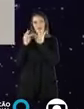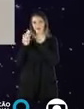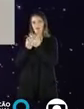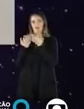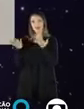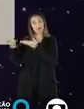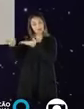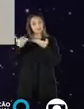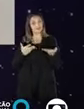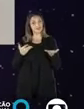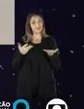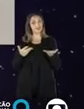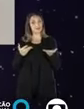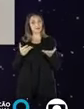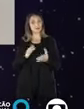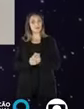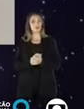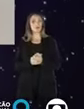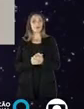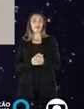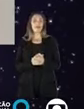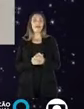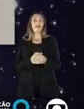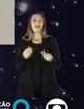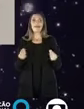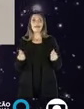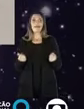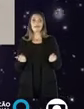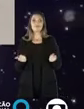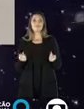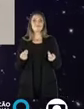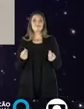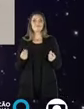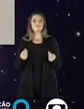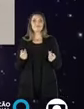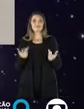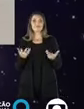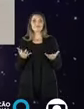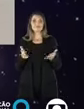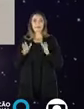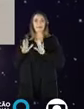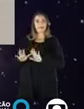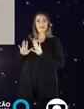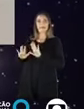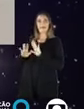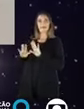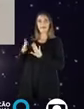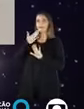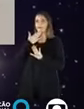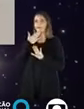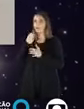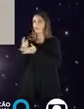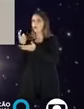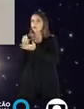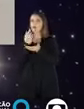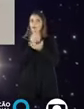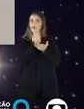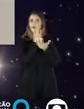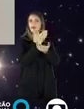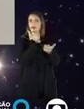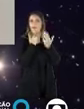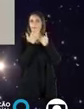convite é esse: ao invés de, enfim, ficar somente pedindo comida ou comprando